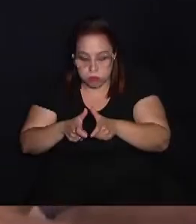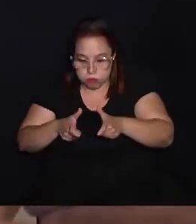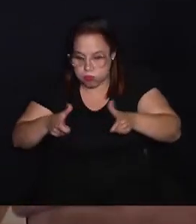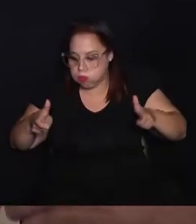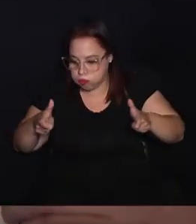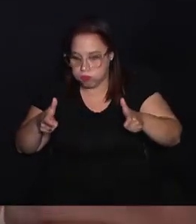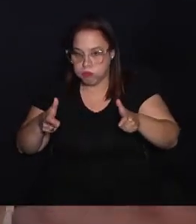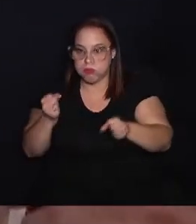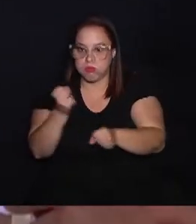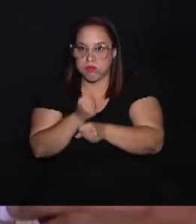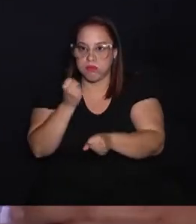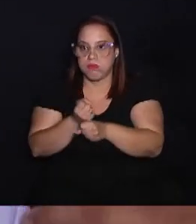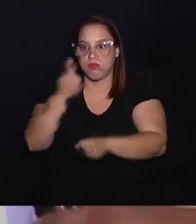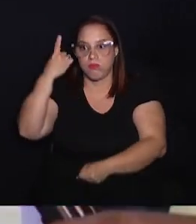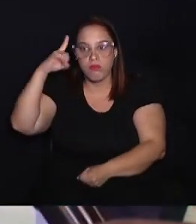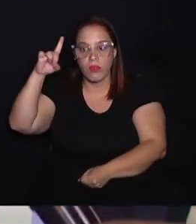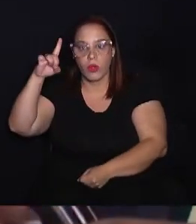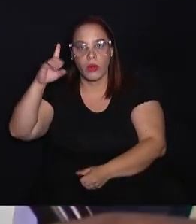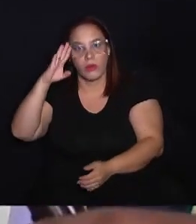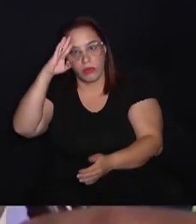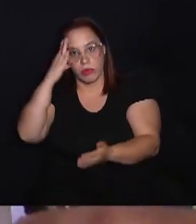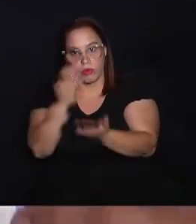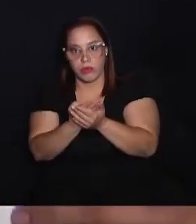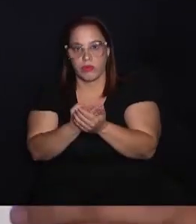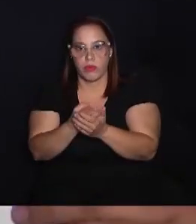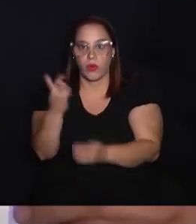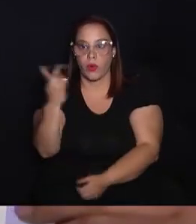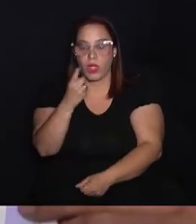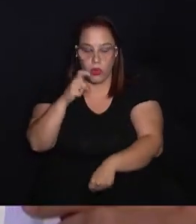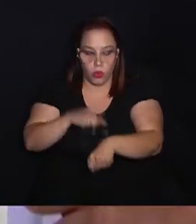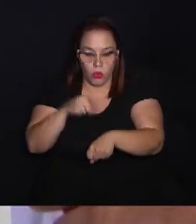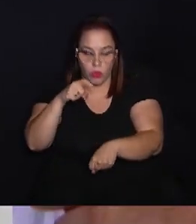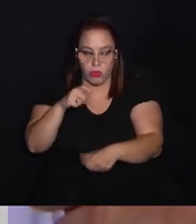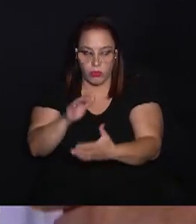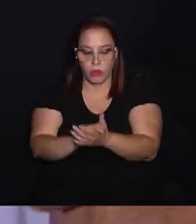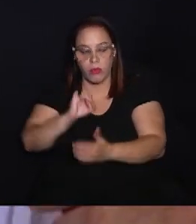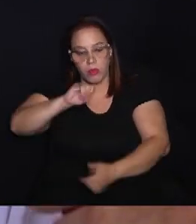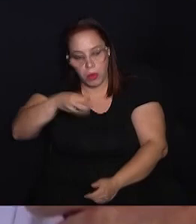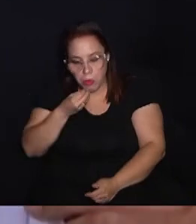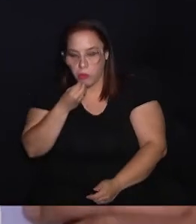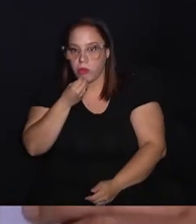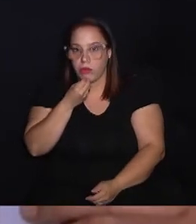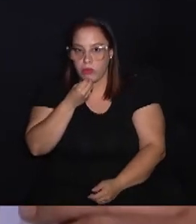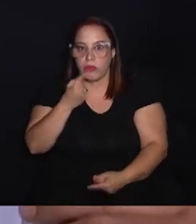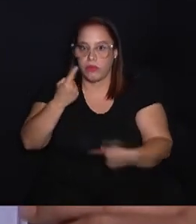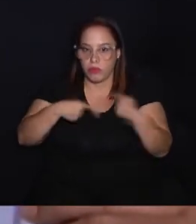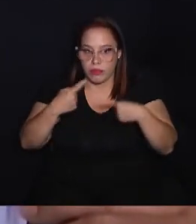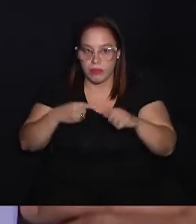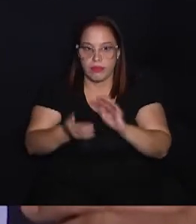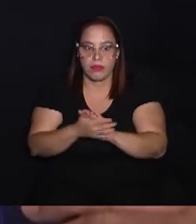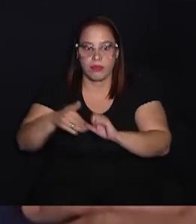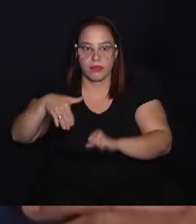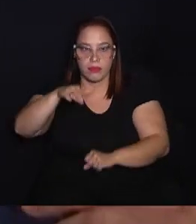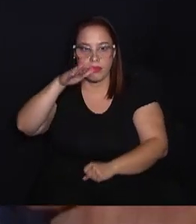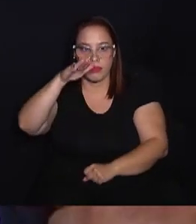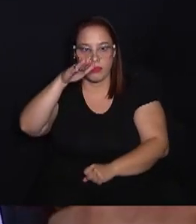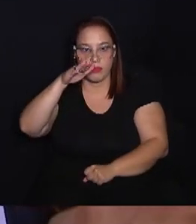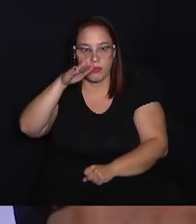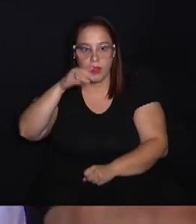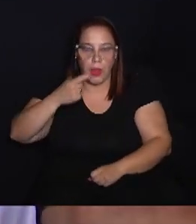colégios. Para mim é um dia de festa, é a festa da democracia. Então eu percorro alguns colégios de votação.